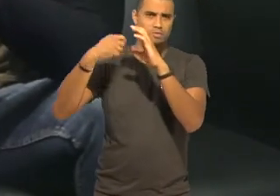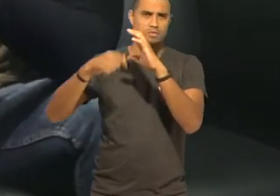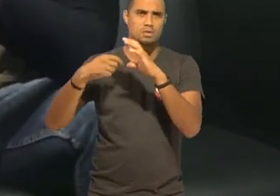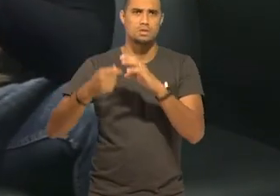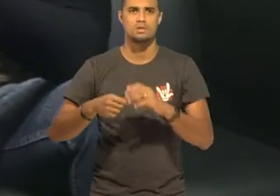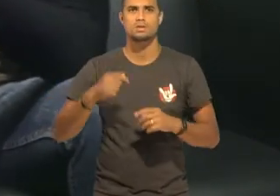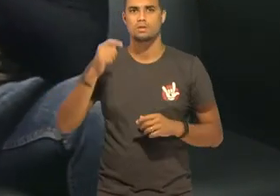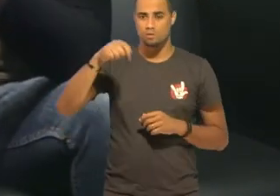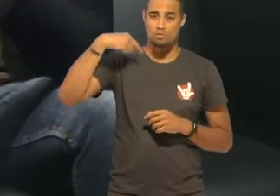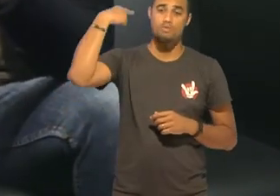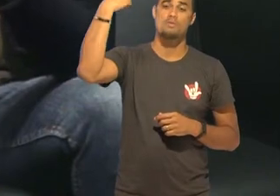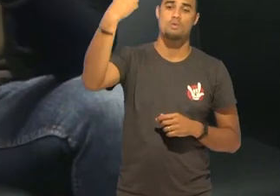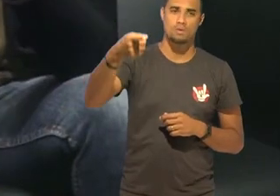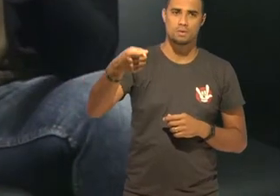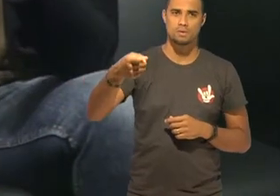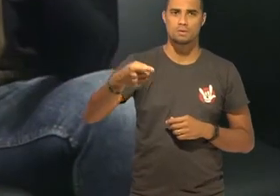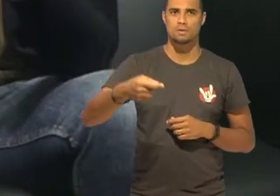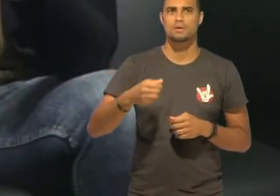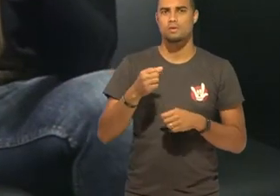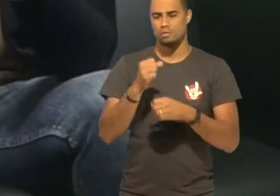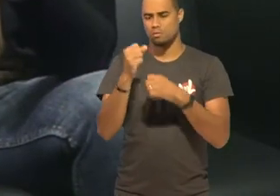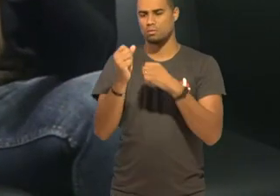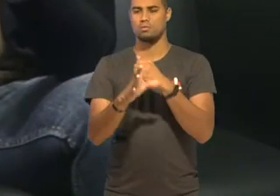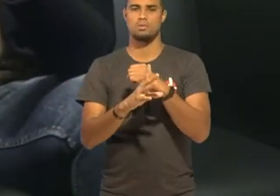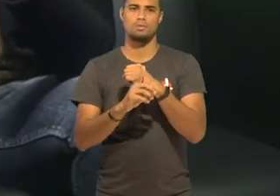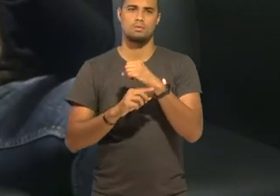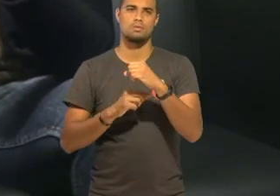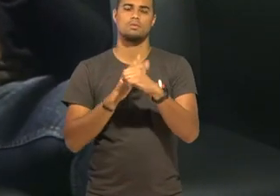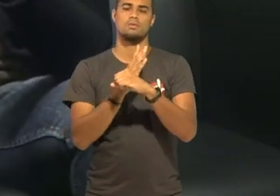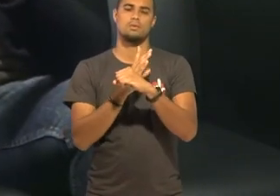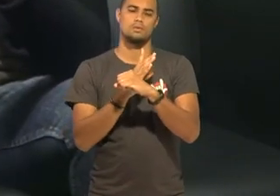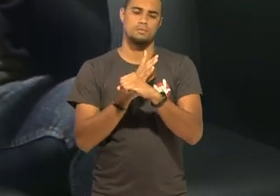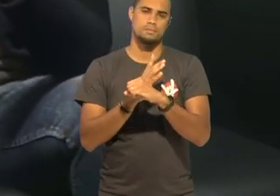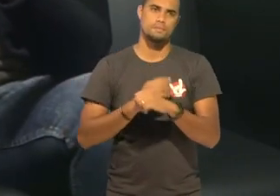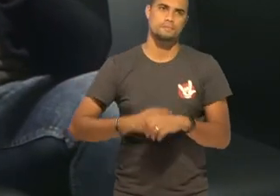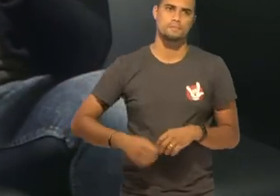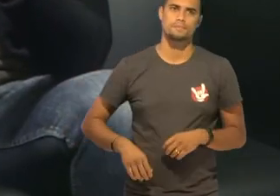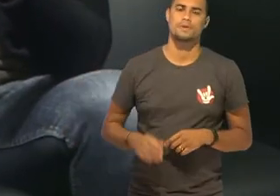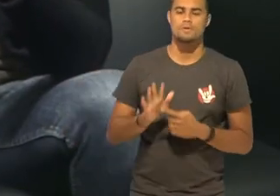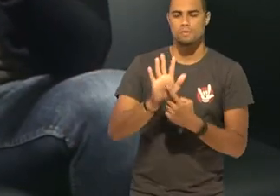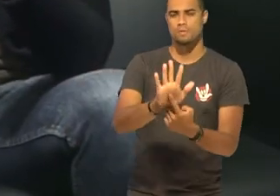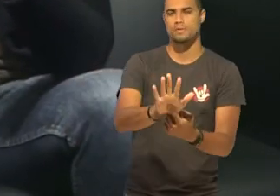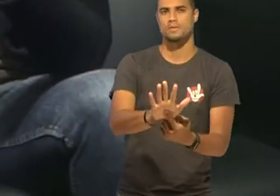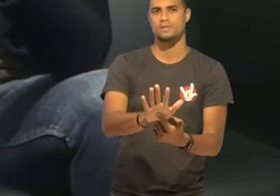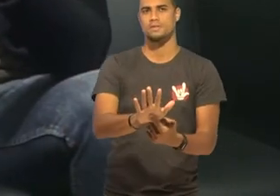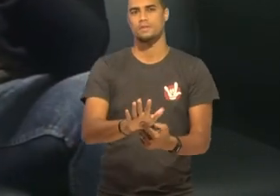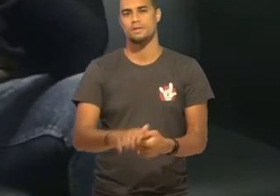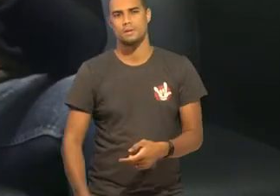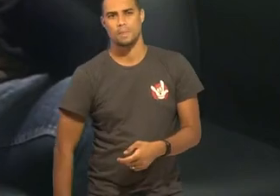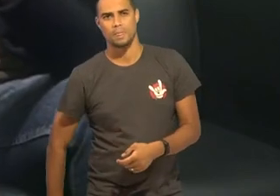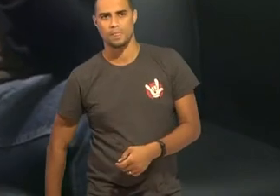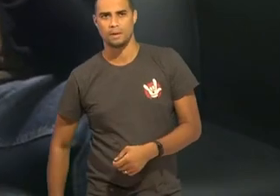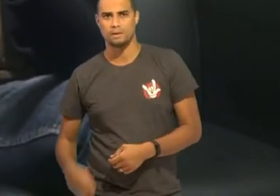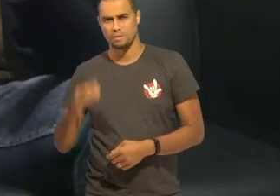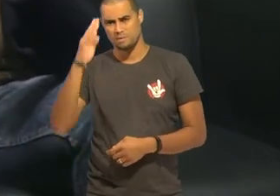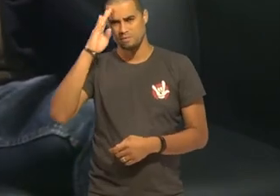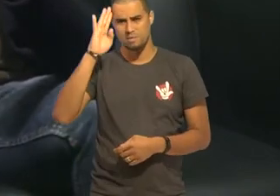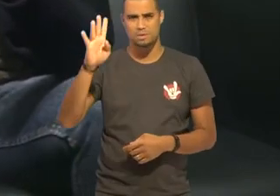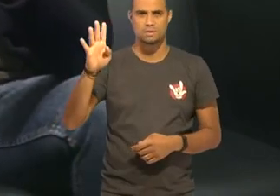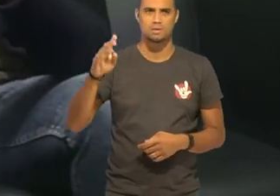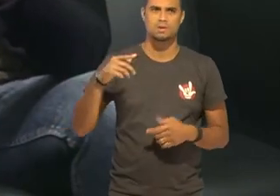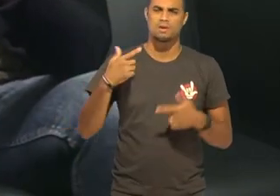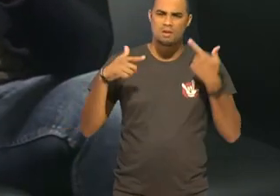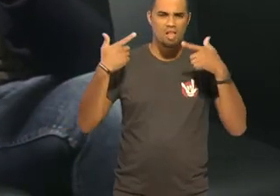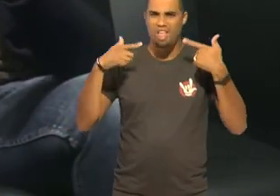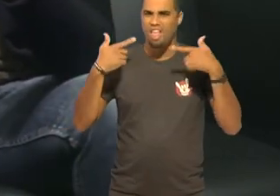no próximo MAG, ok? MAG a gente vai mostrar para vocês, principalmente aqueles que ficaram mais engraçados. Exato. Que deram errado. Teve marido